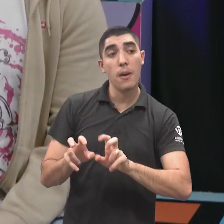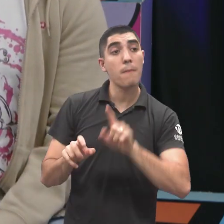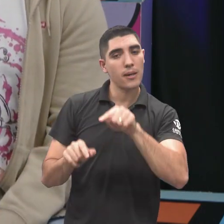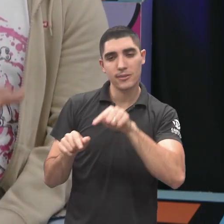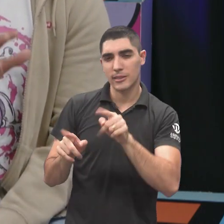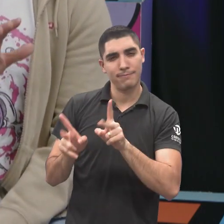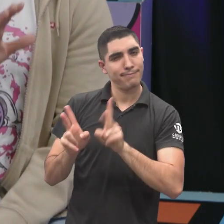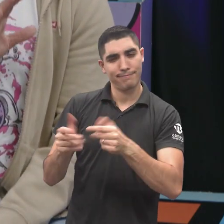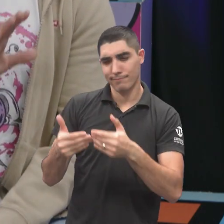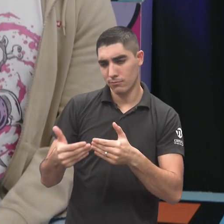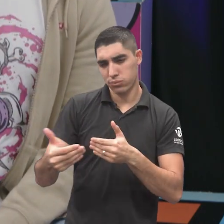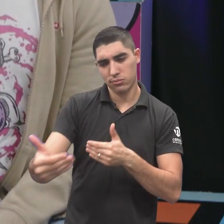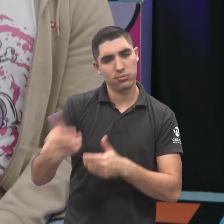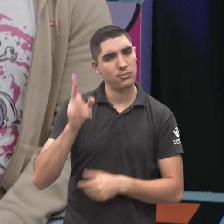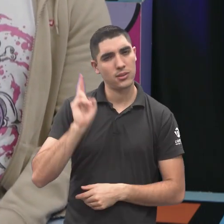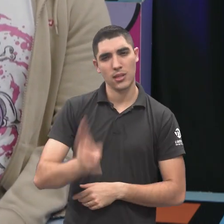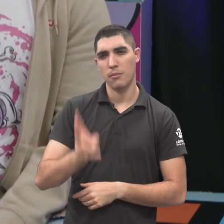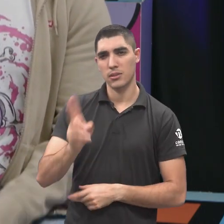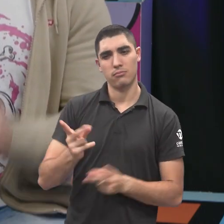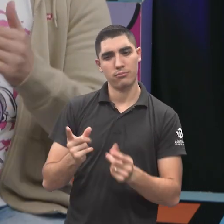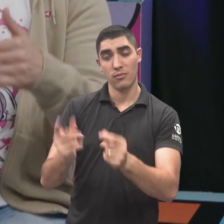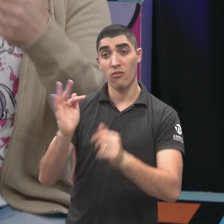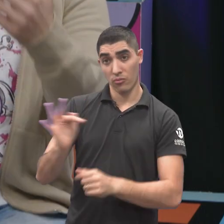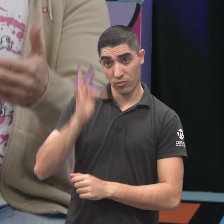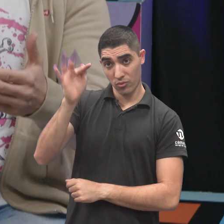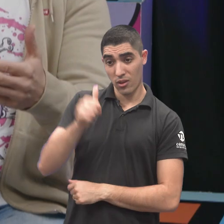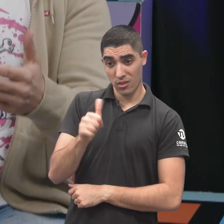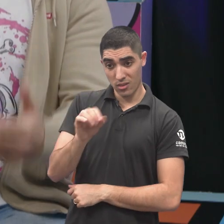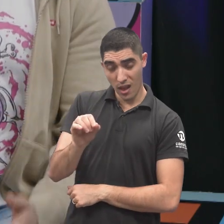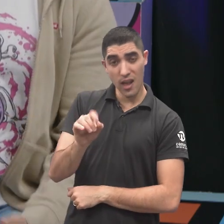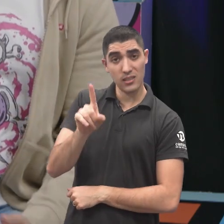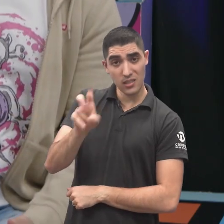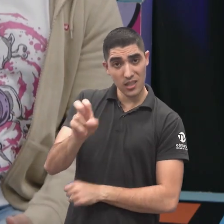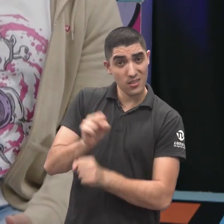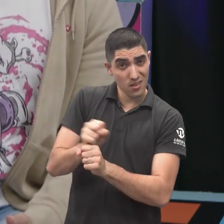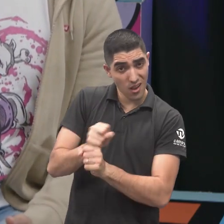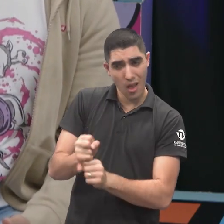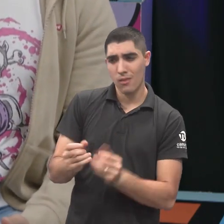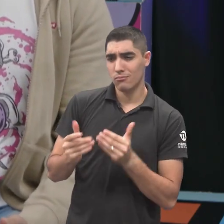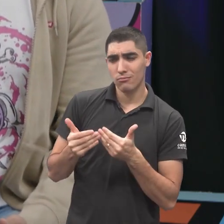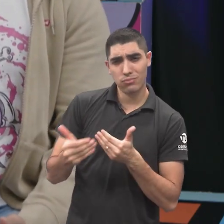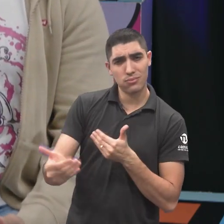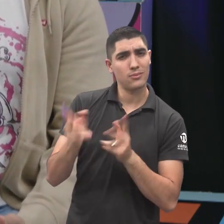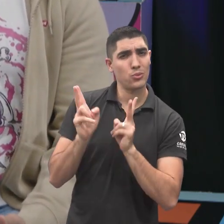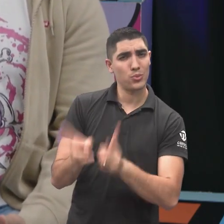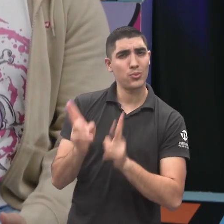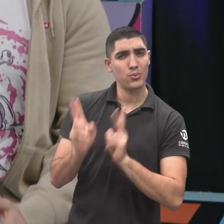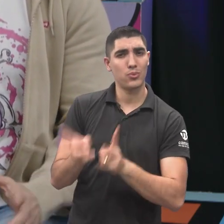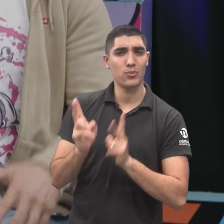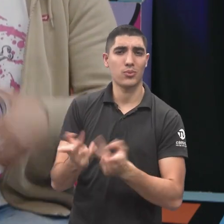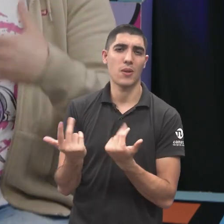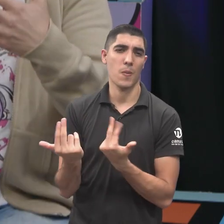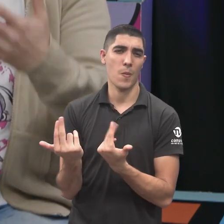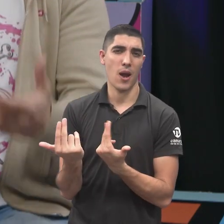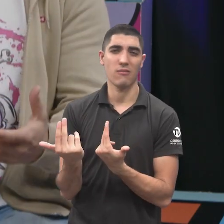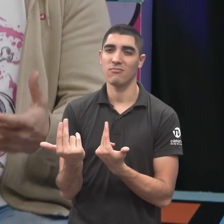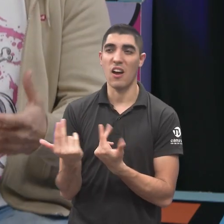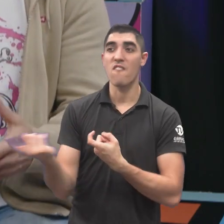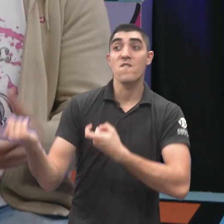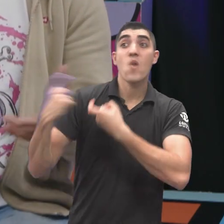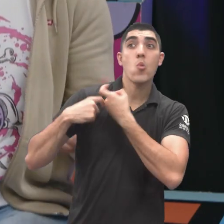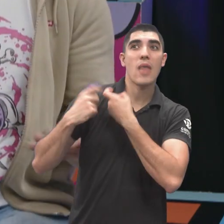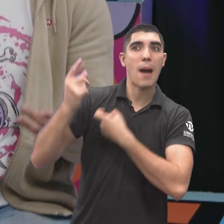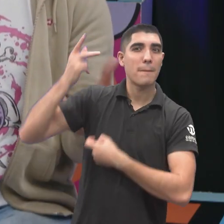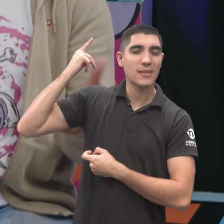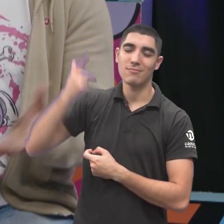você estiver, a gente vê que é um caminho sem volta, gente. É disso para mais e daqui, sei lá, 10, 15 anos, quando tiverem novas tecnologias, a gente vai se adaptar